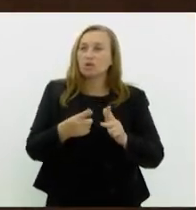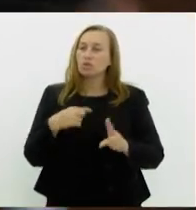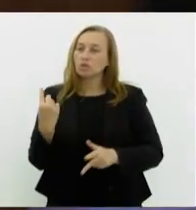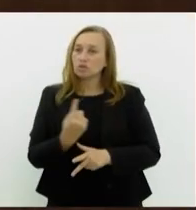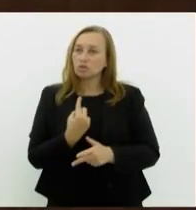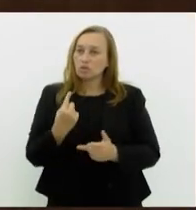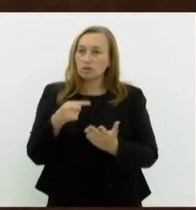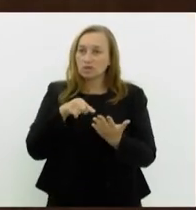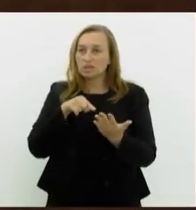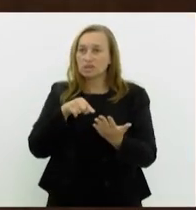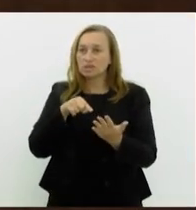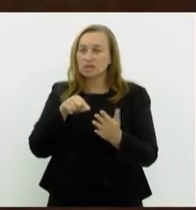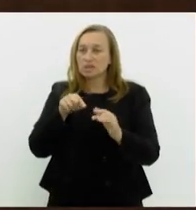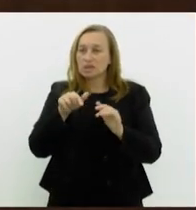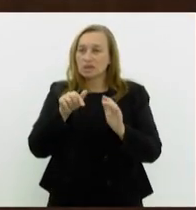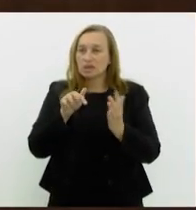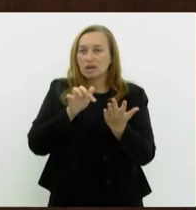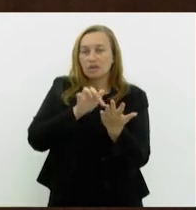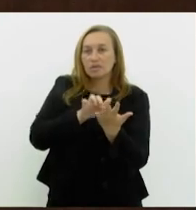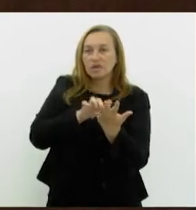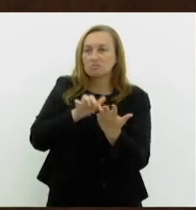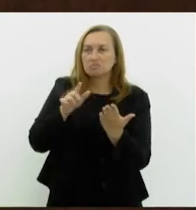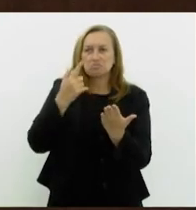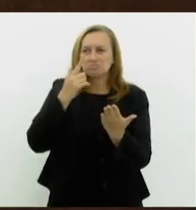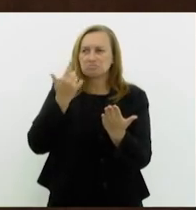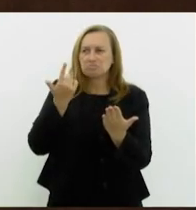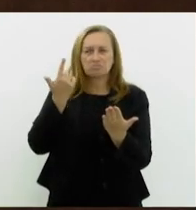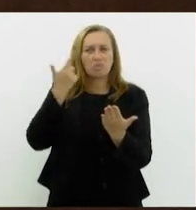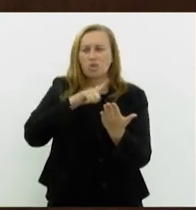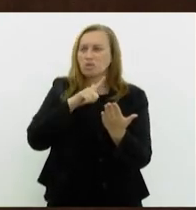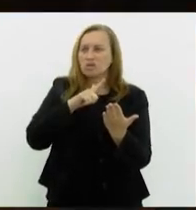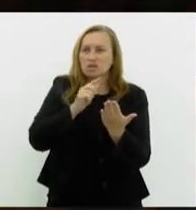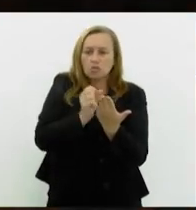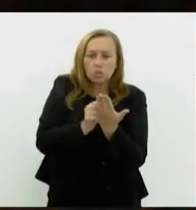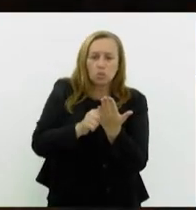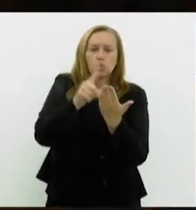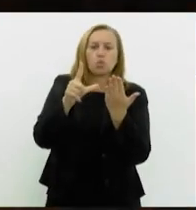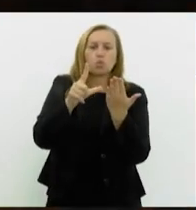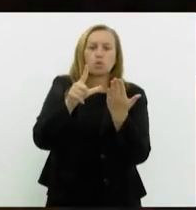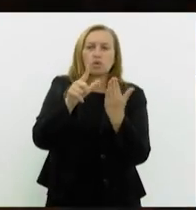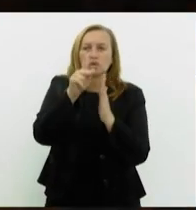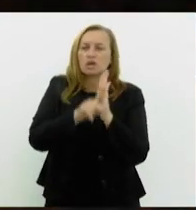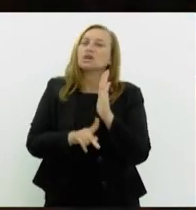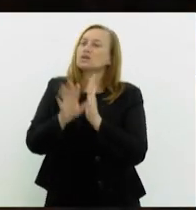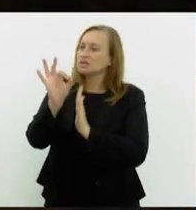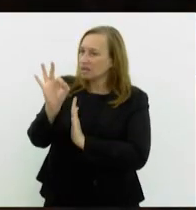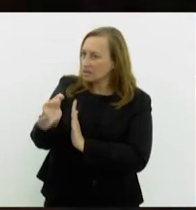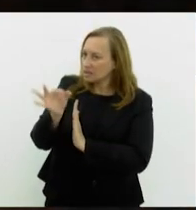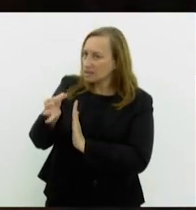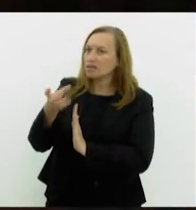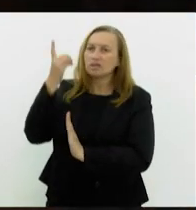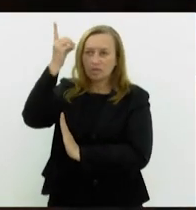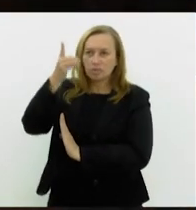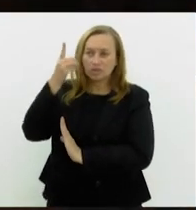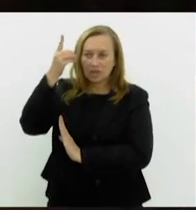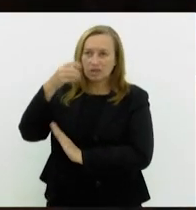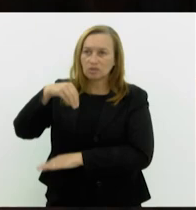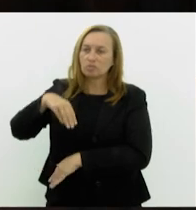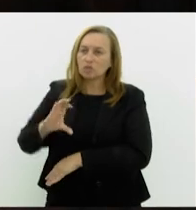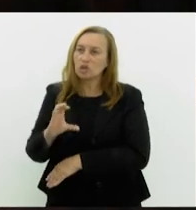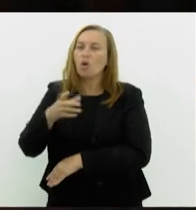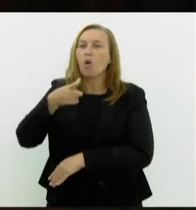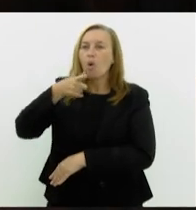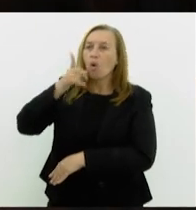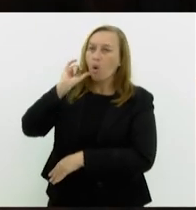aperta lá no nosso, não abre o projeto. Então, tá com deputado Carlos Mink, o senhor tem toda a razão. Ontem,